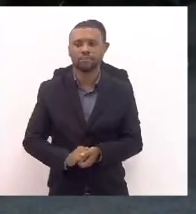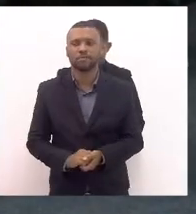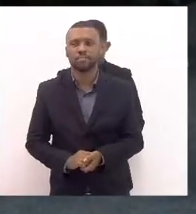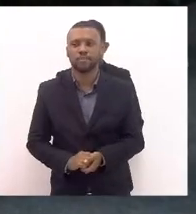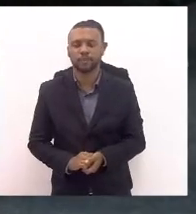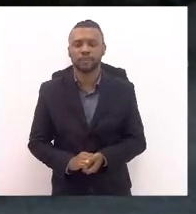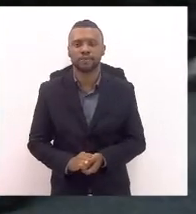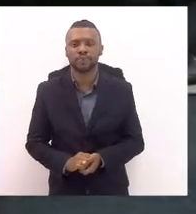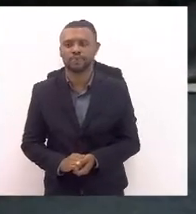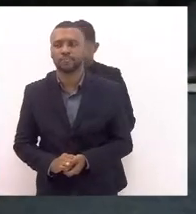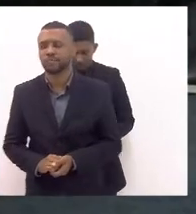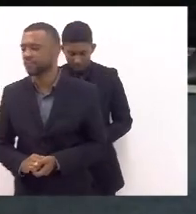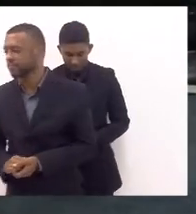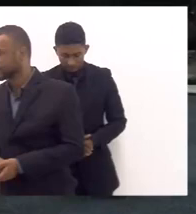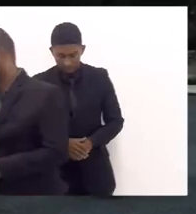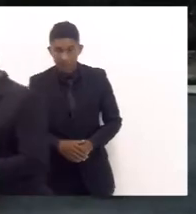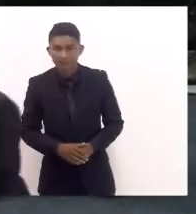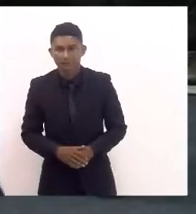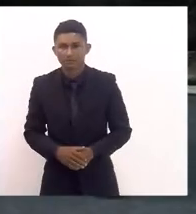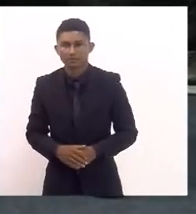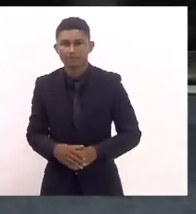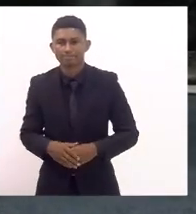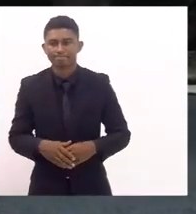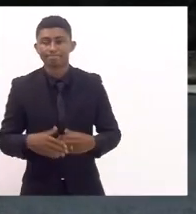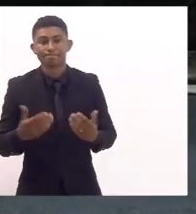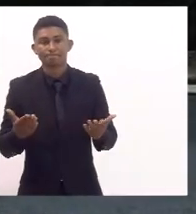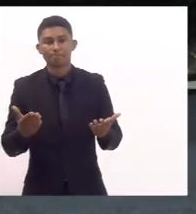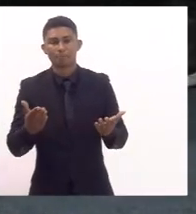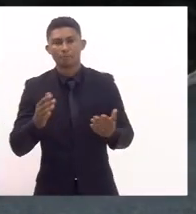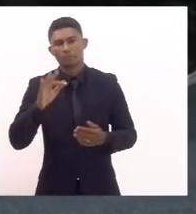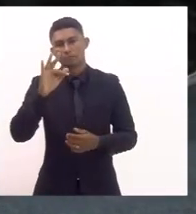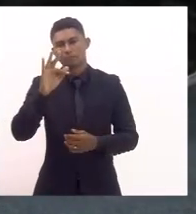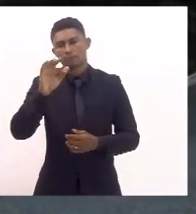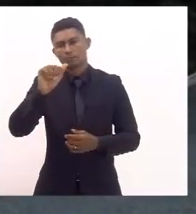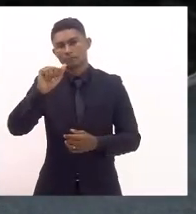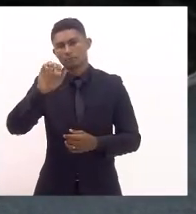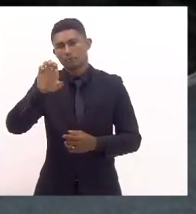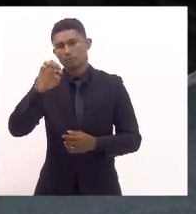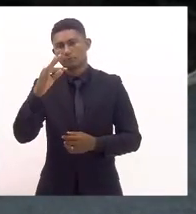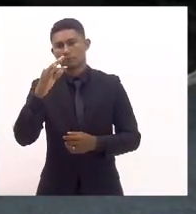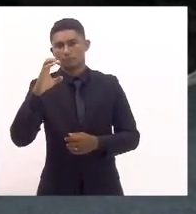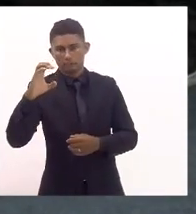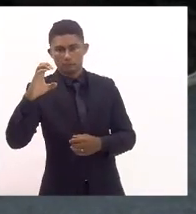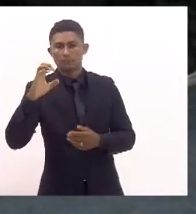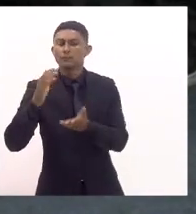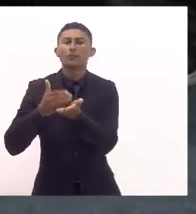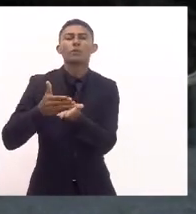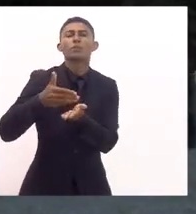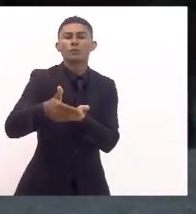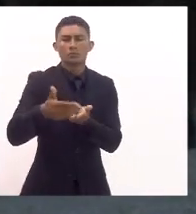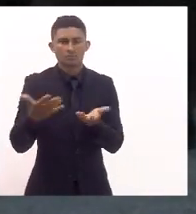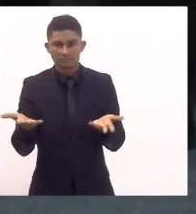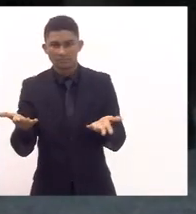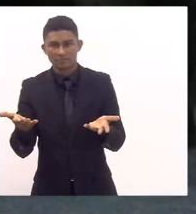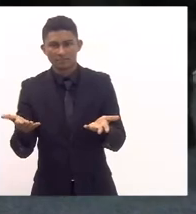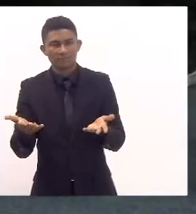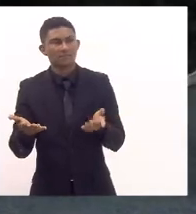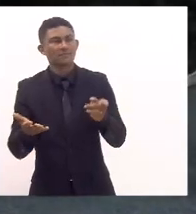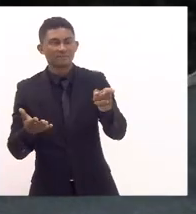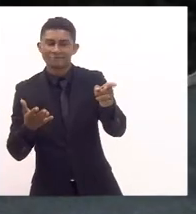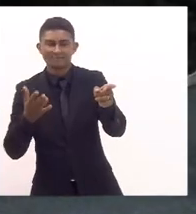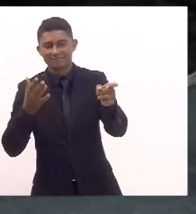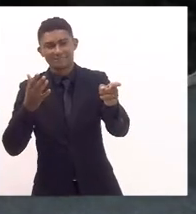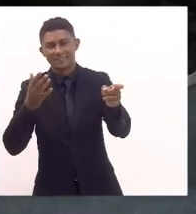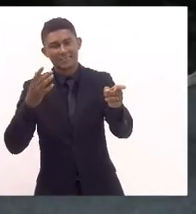a patex o presidente o que se iniciou a vossa excelência não há de